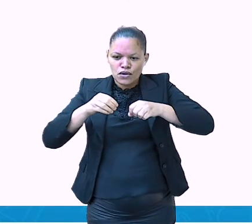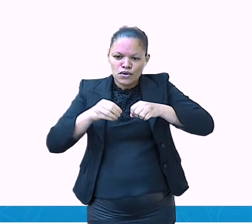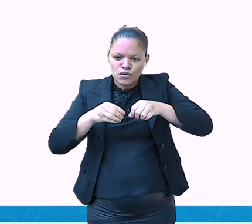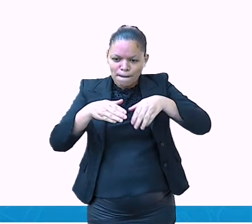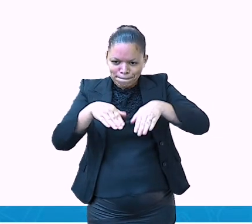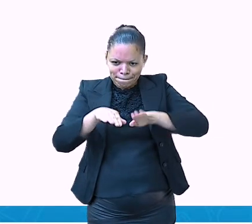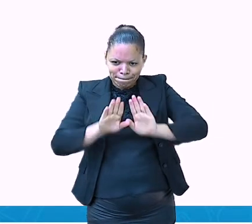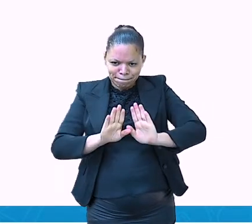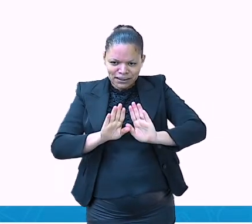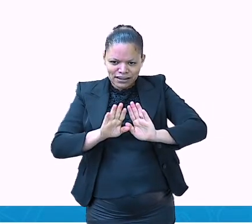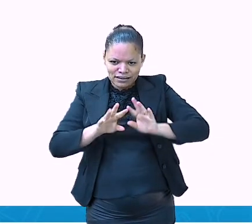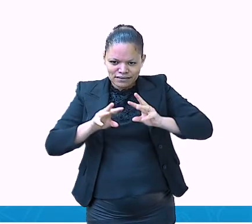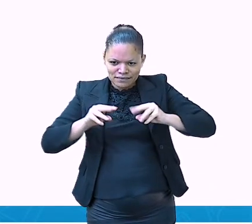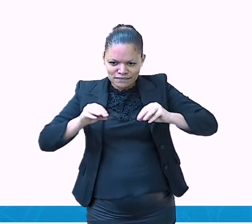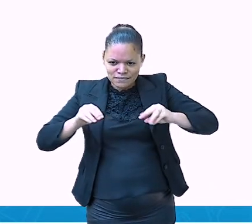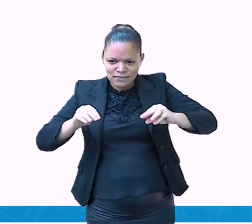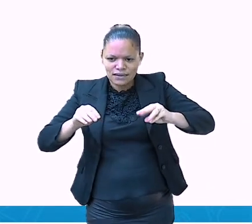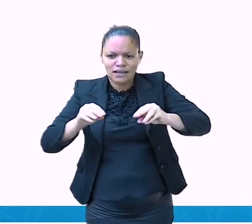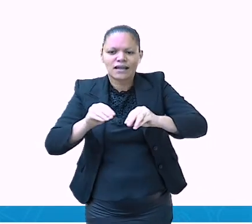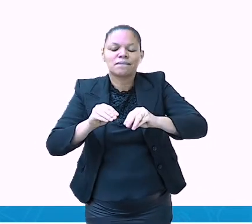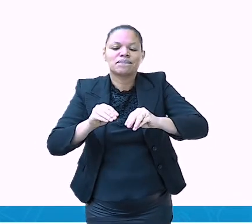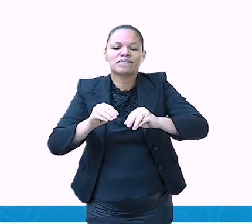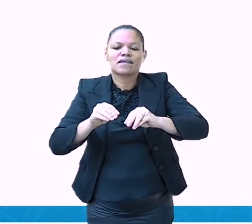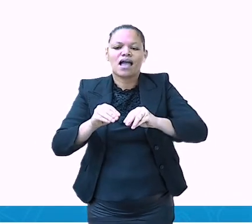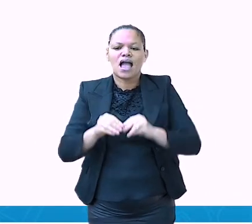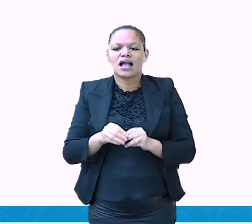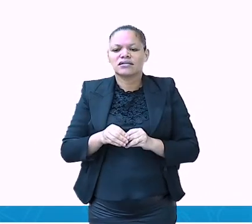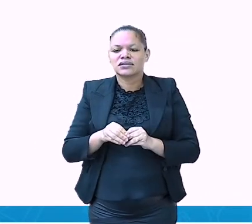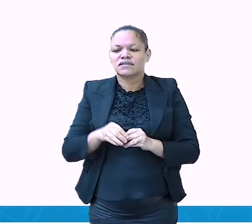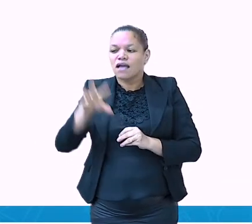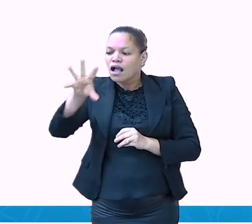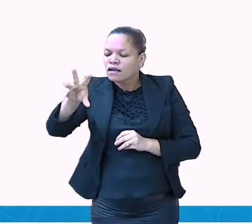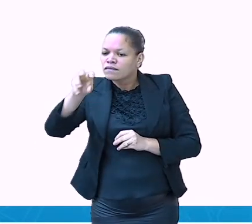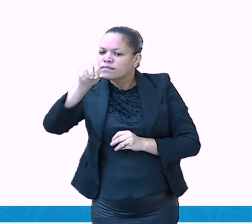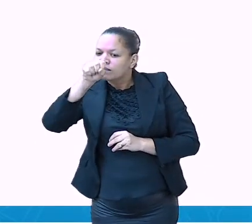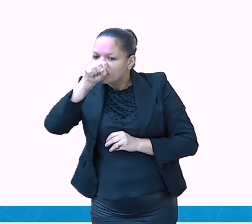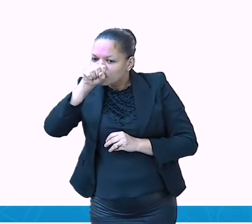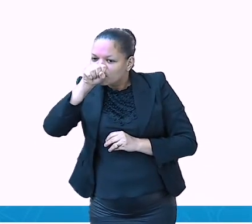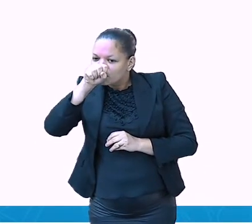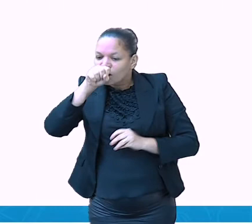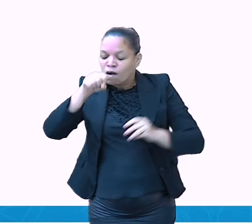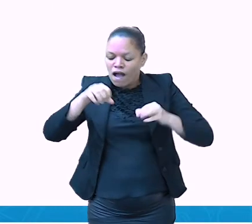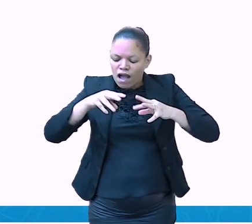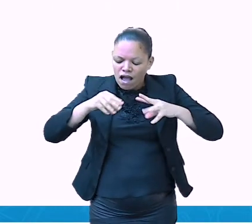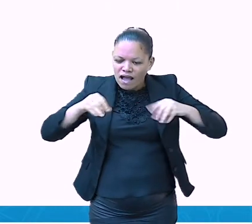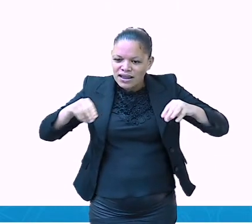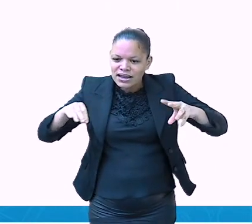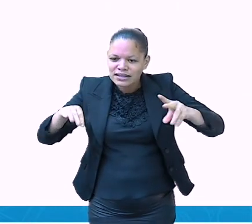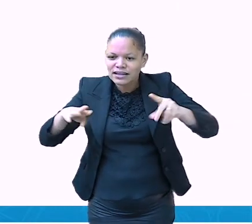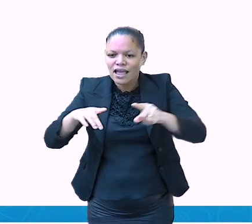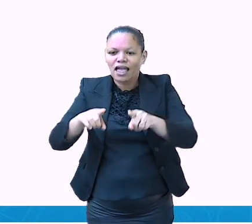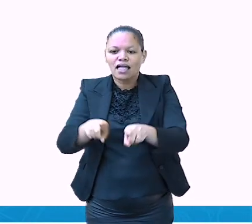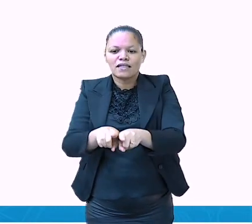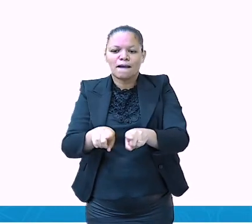artrópodes terrestres e artrópodes aquáticos, tá certo?